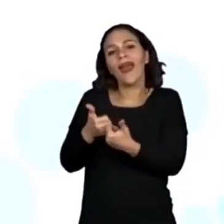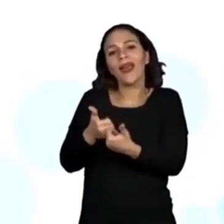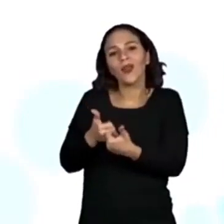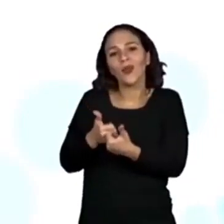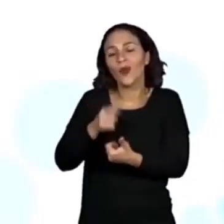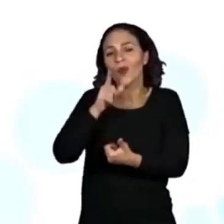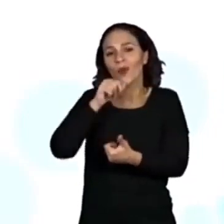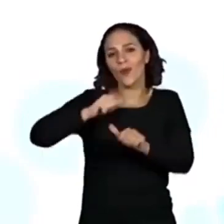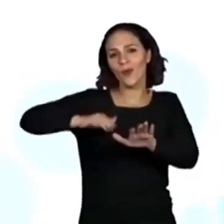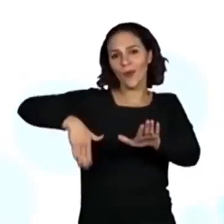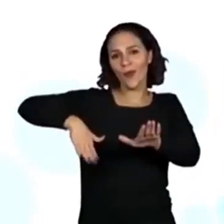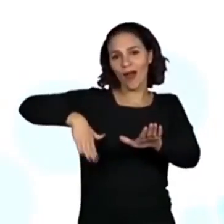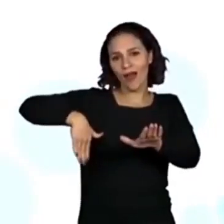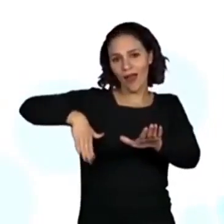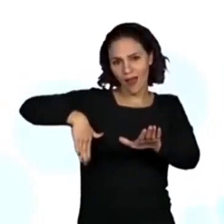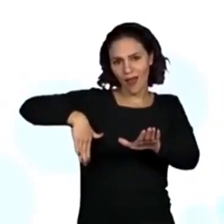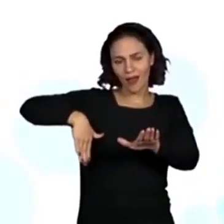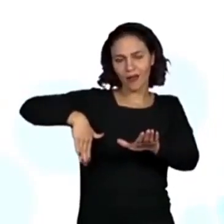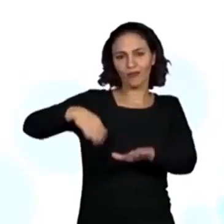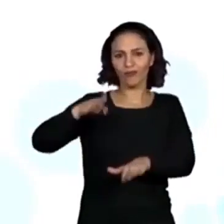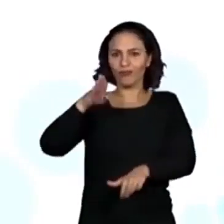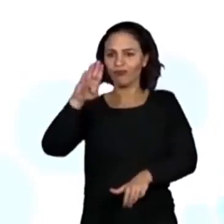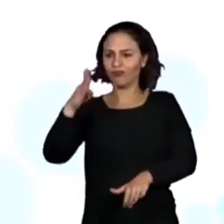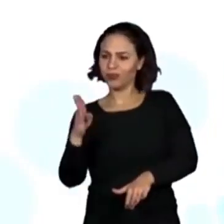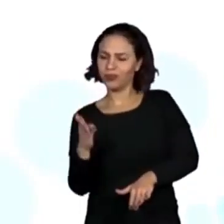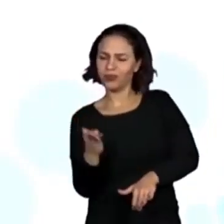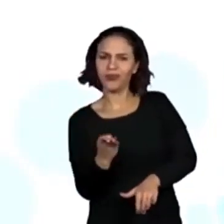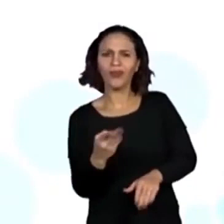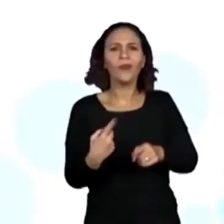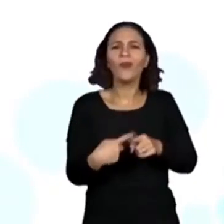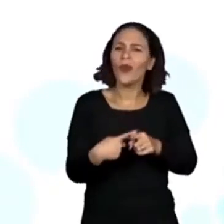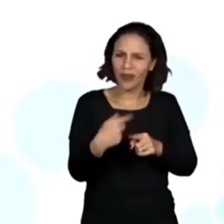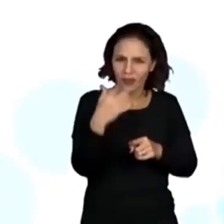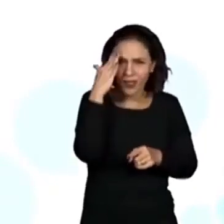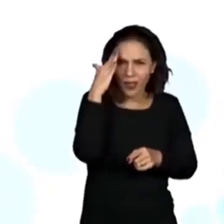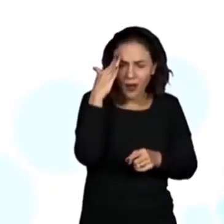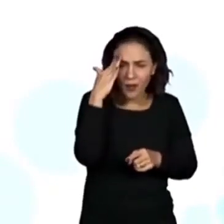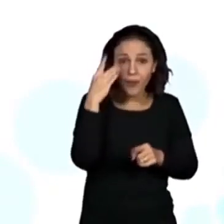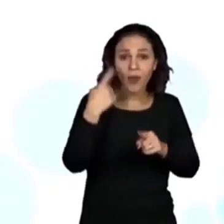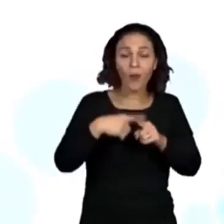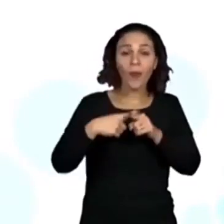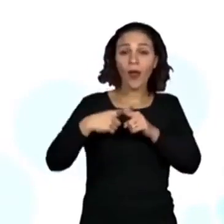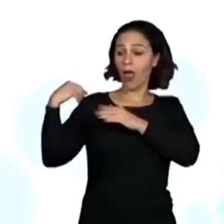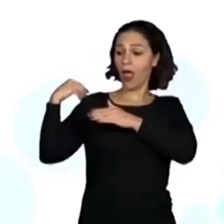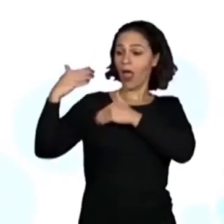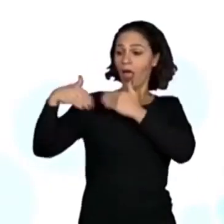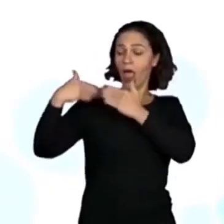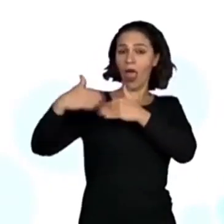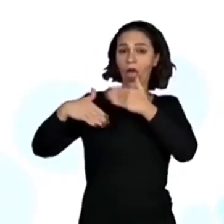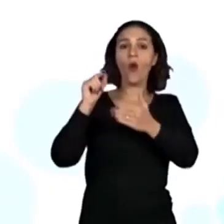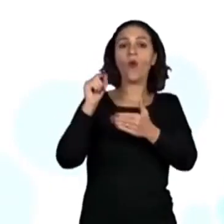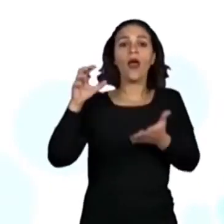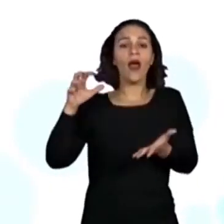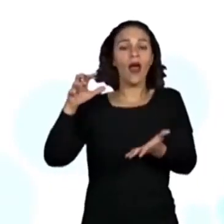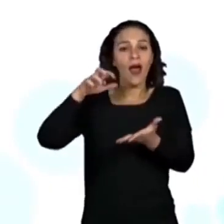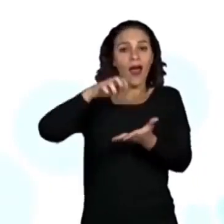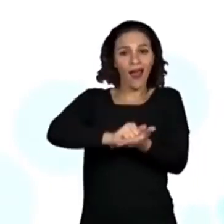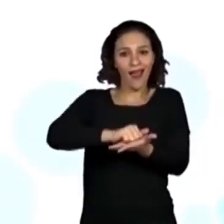do litoral. E por que acontece isso? O processo de colonização do Brasil foi